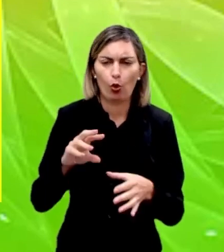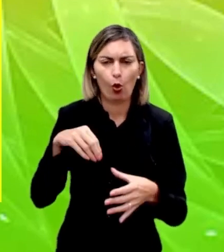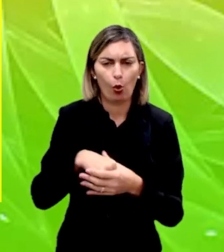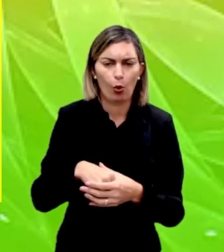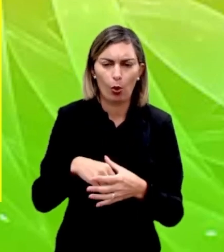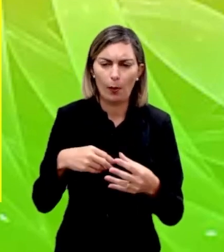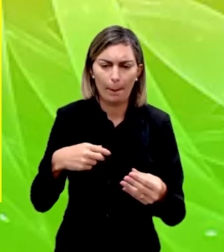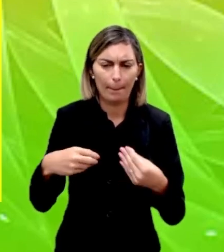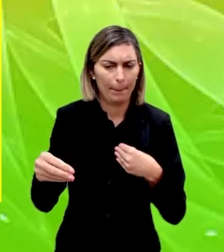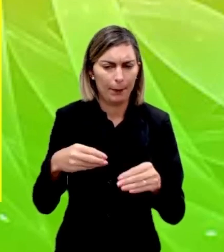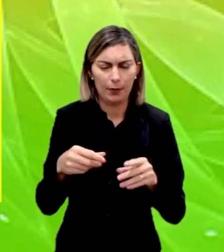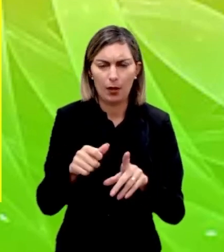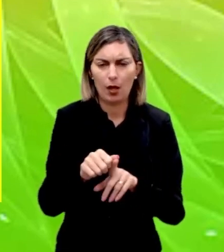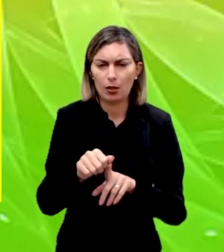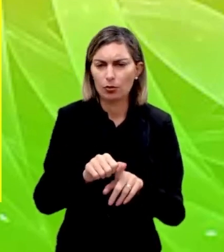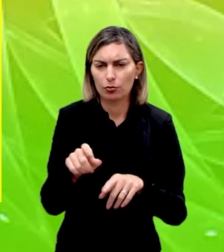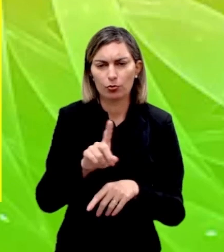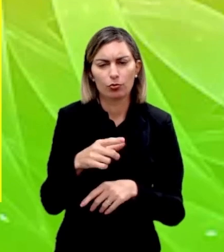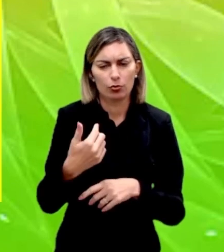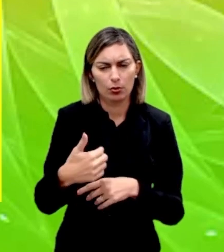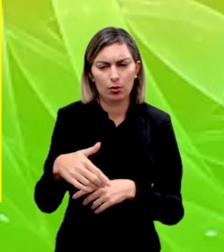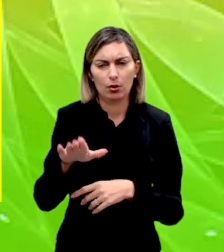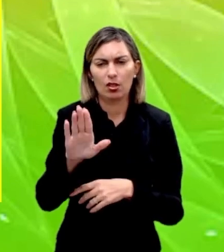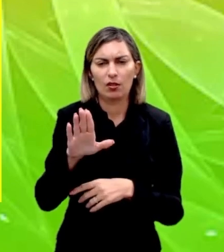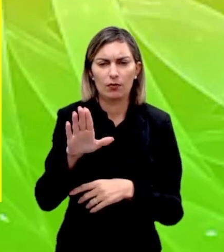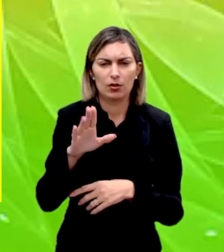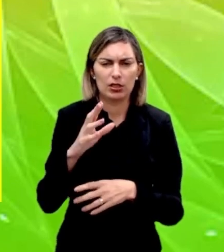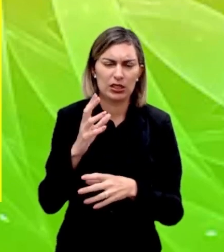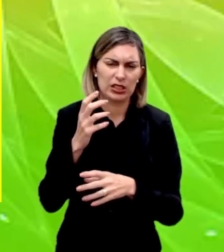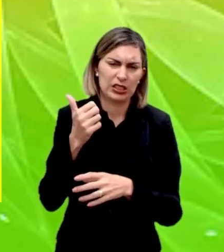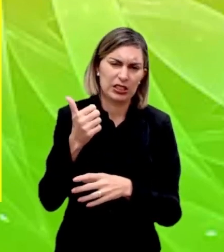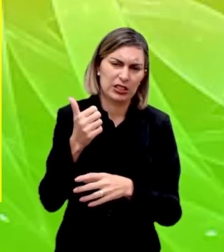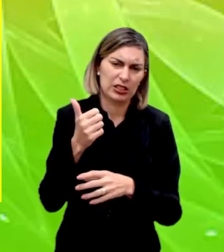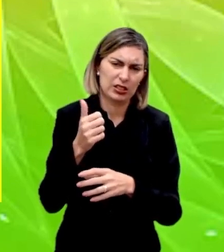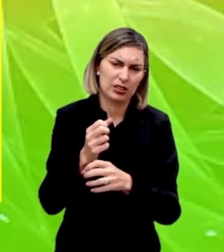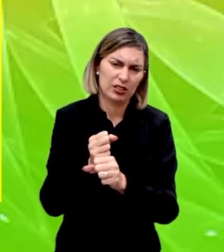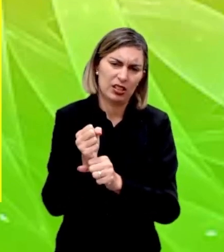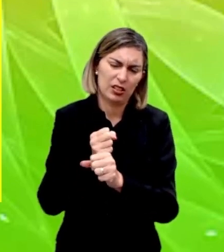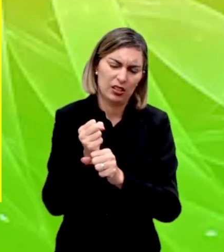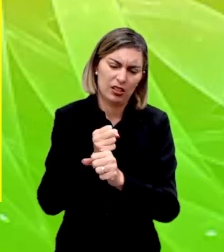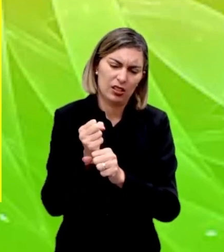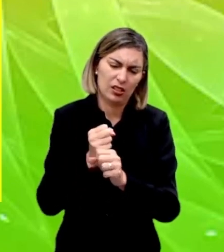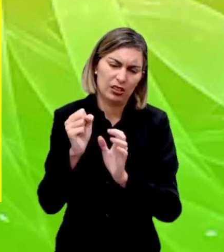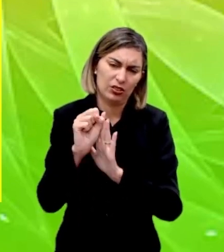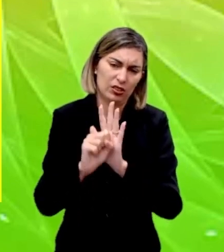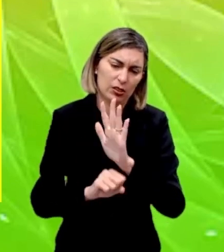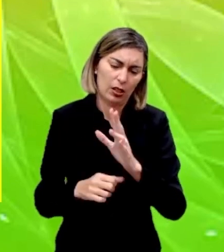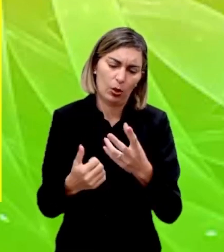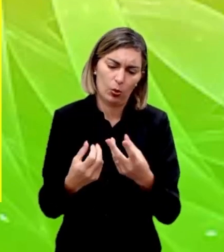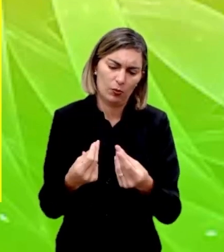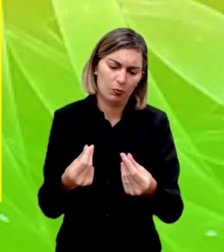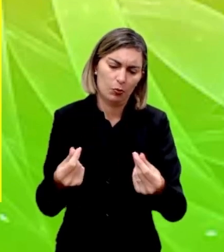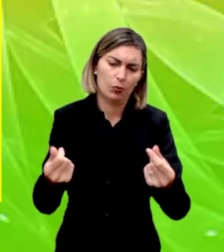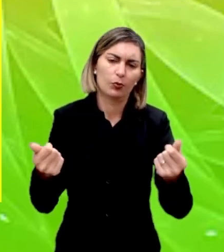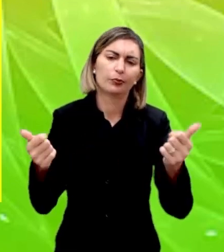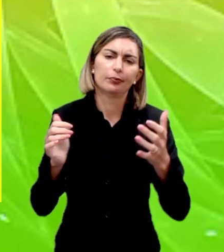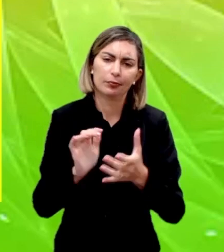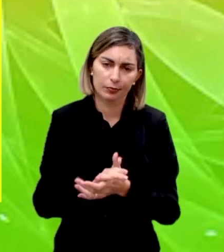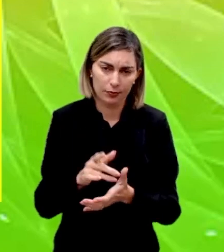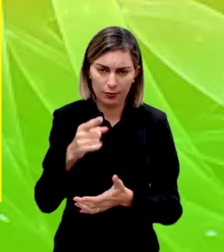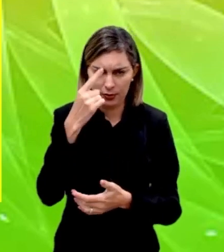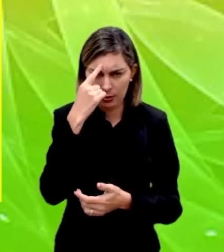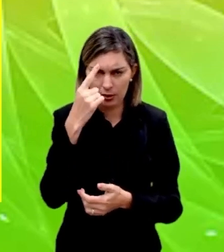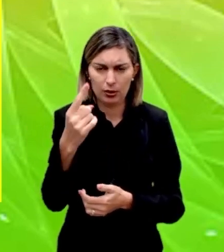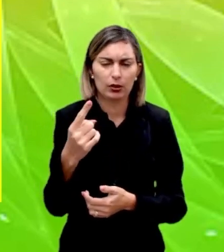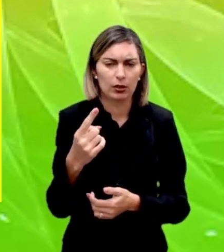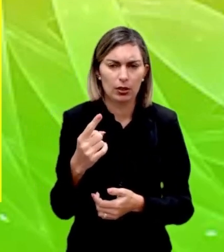plásticos. Isso leva séculos para desintegrar-se, né? Para você ter uma ideia, um